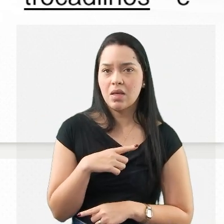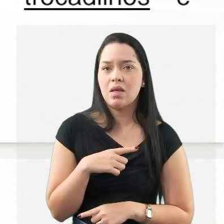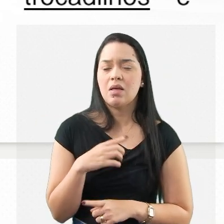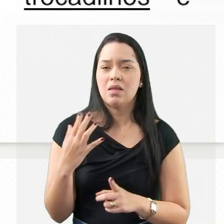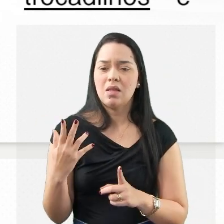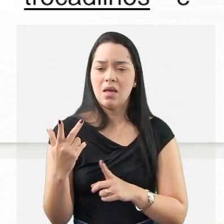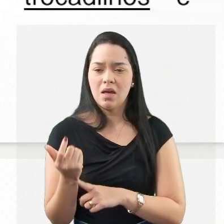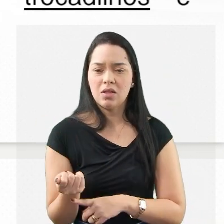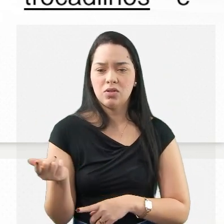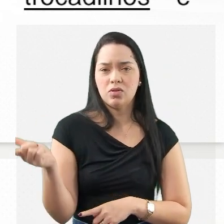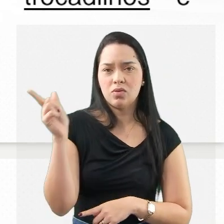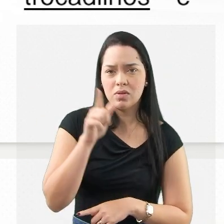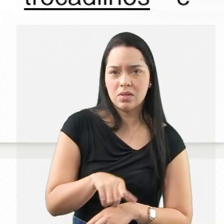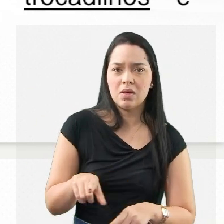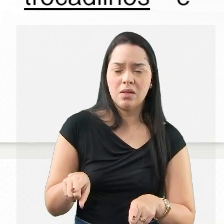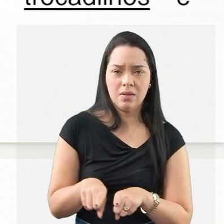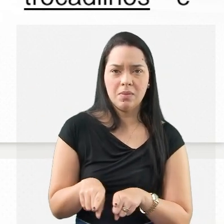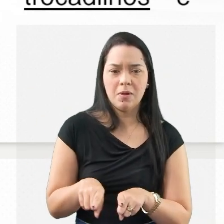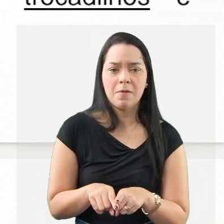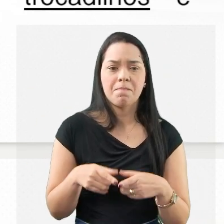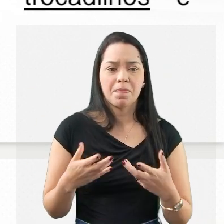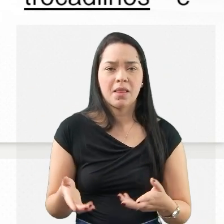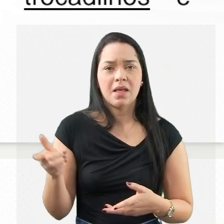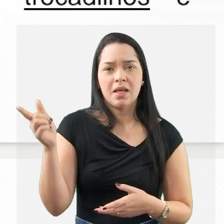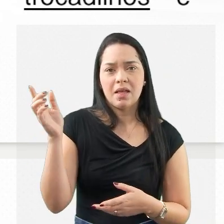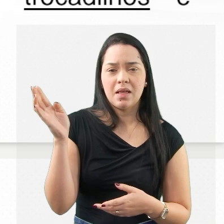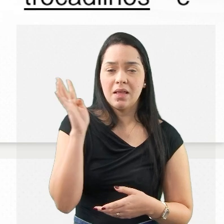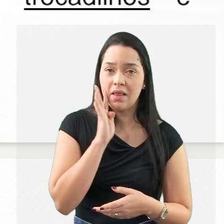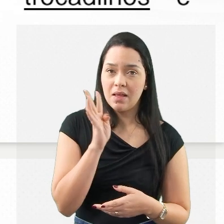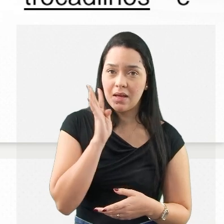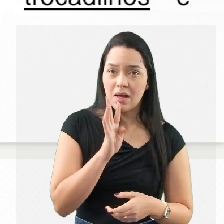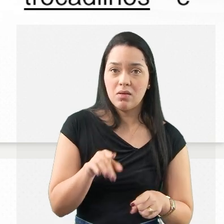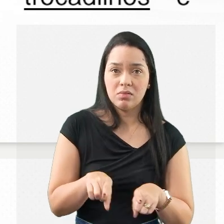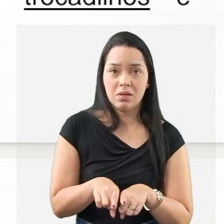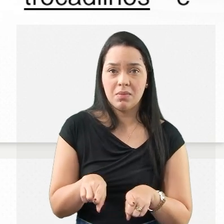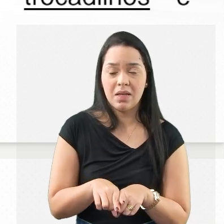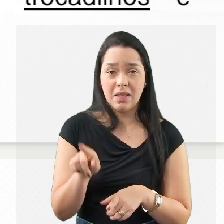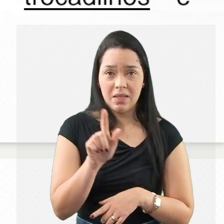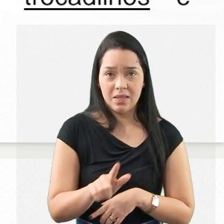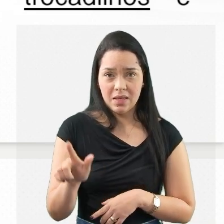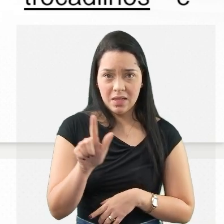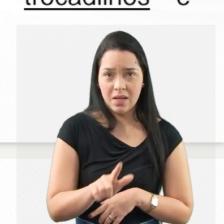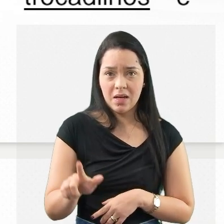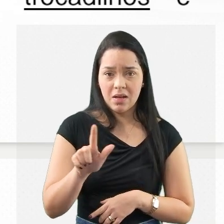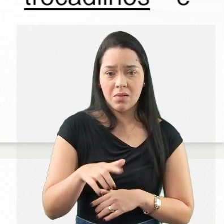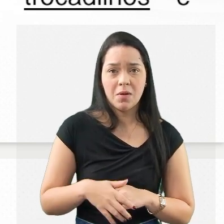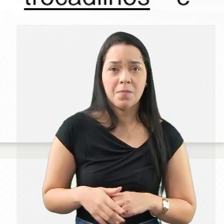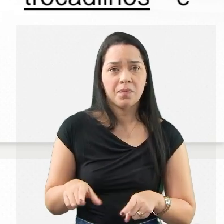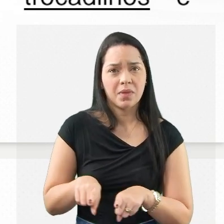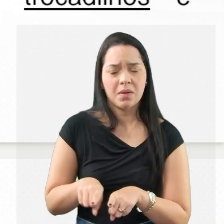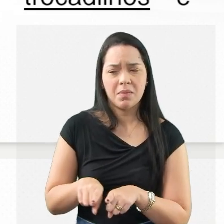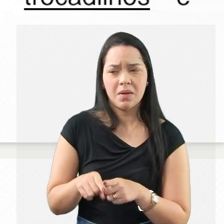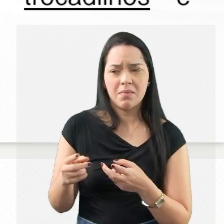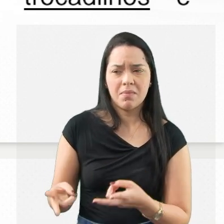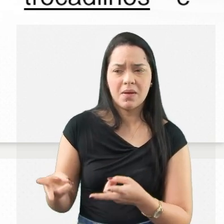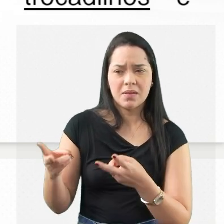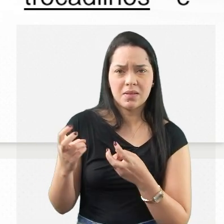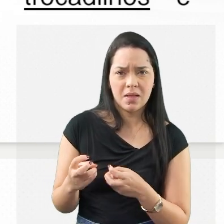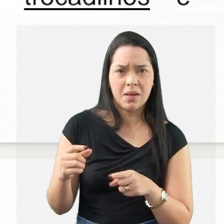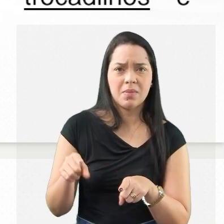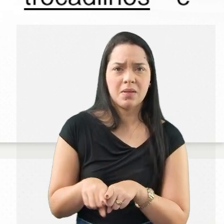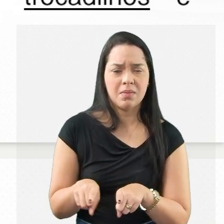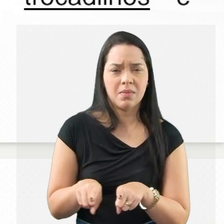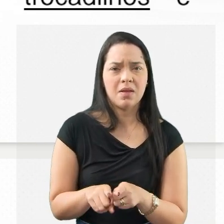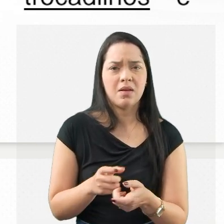gente consegue verificar isso, e isso é bem legal nesse gênero literário, né? A gente percebe também que o cordel, ele